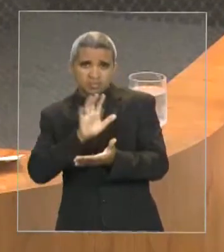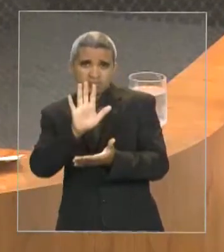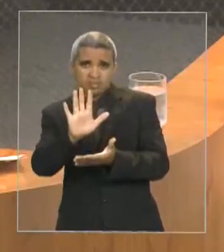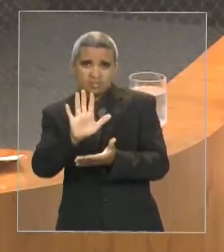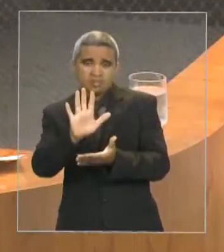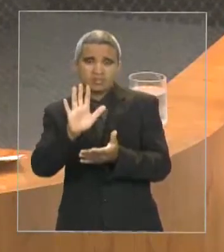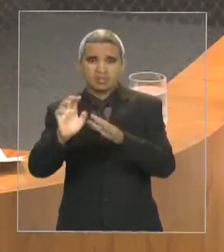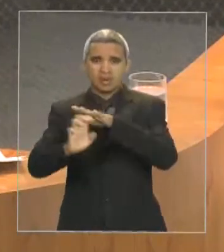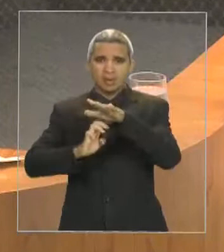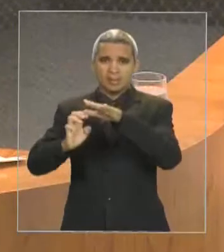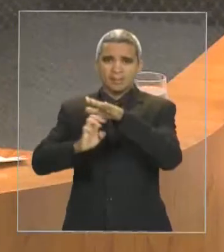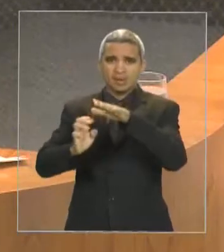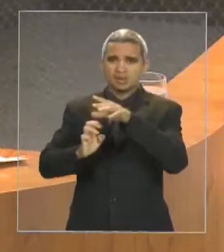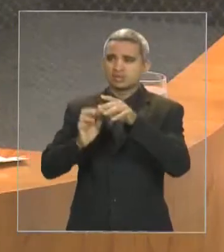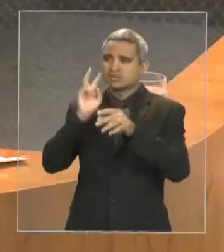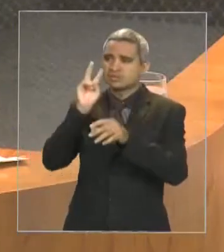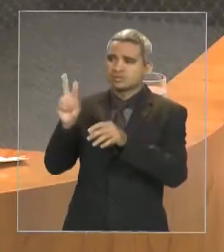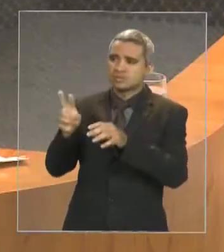desistido